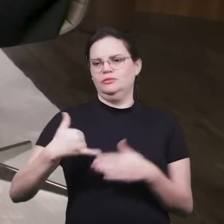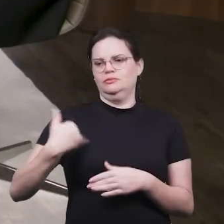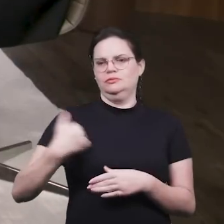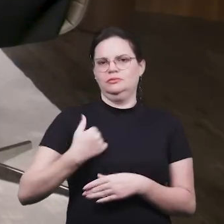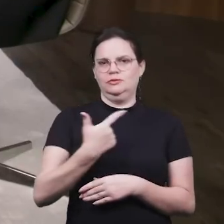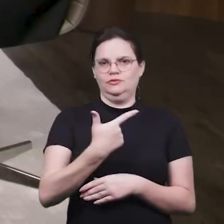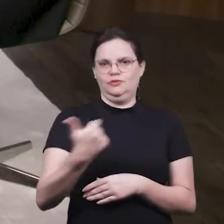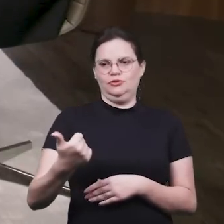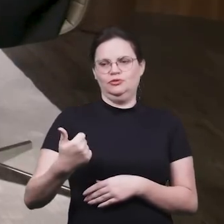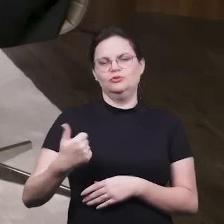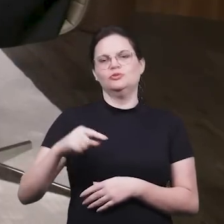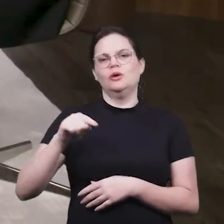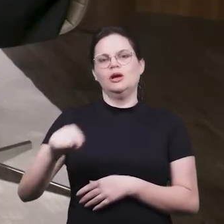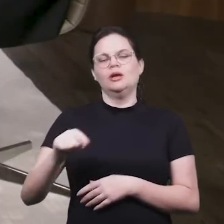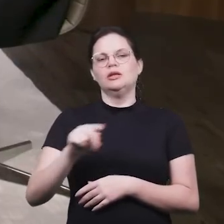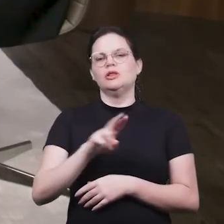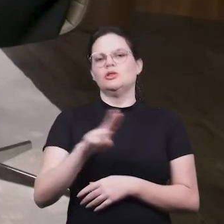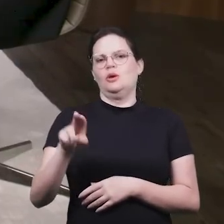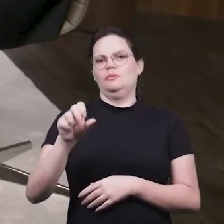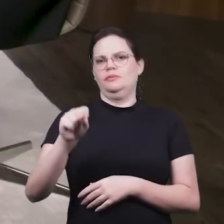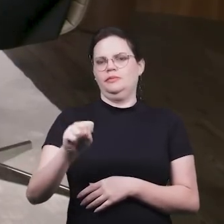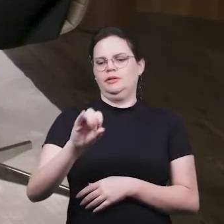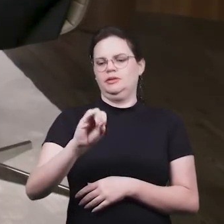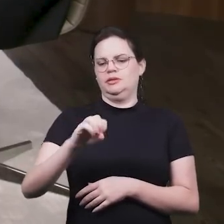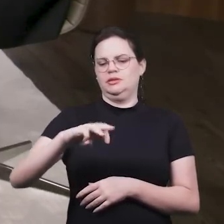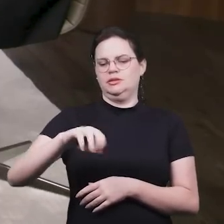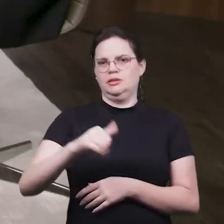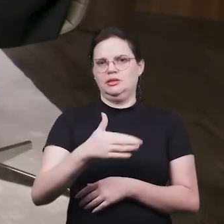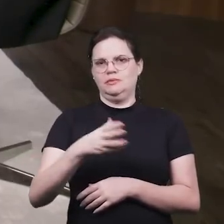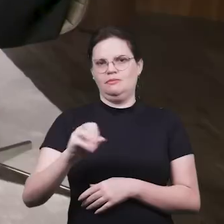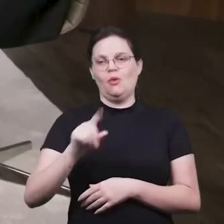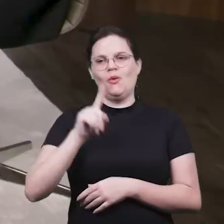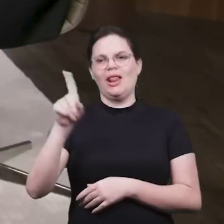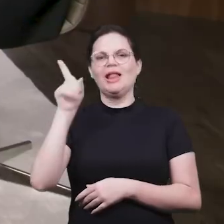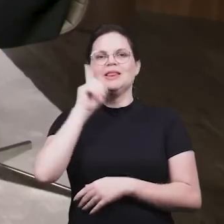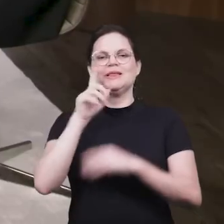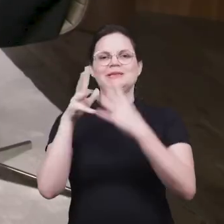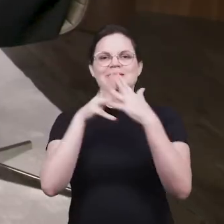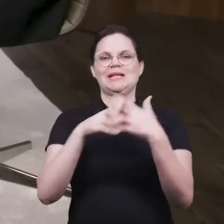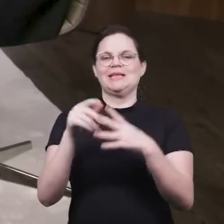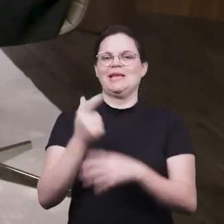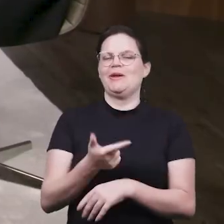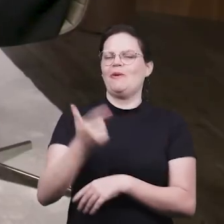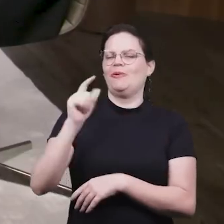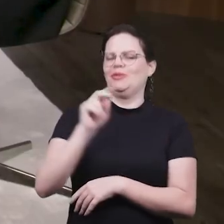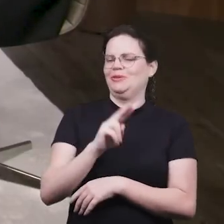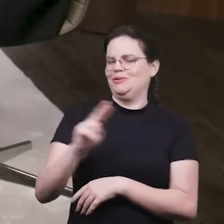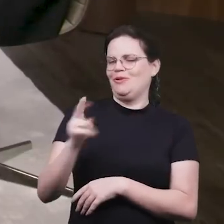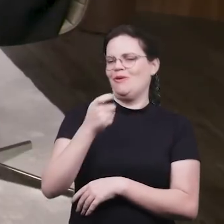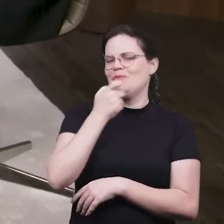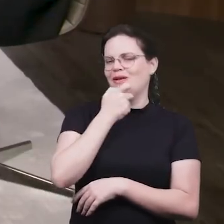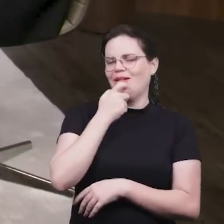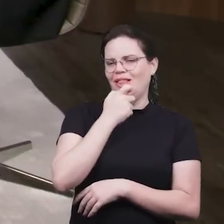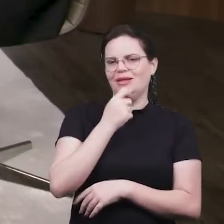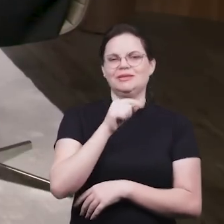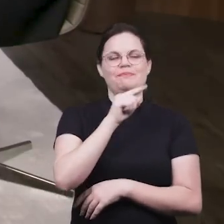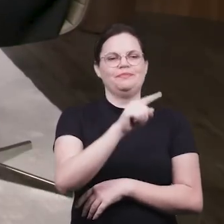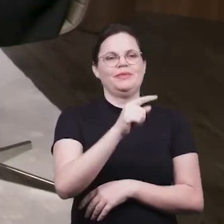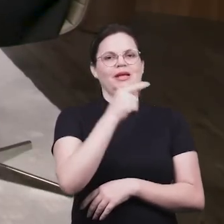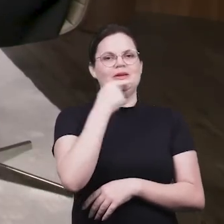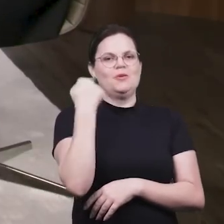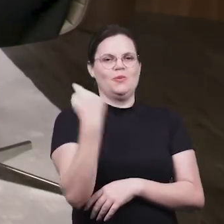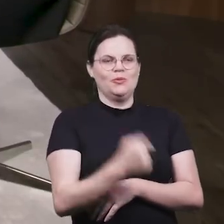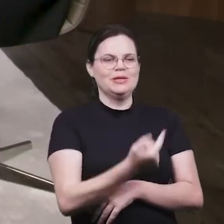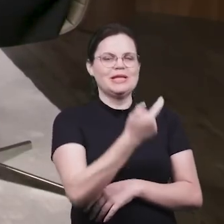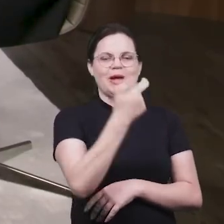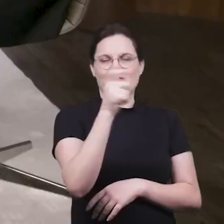dele é Simão, ou como é conhecido nos Estados Unidos como Simon, né? E na Rússia é conhecido como